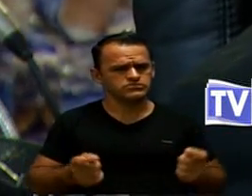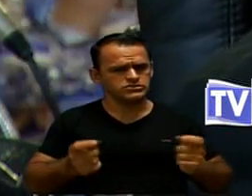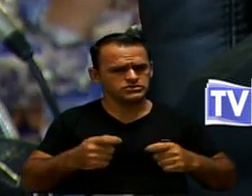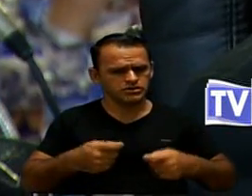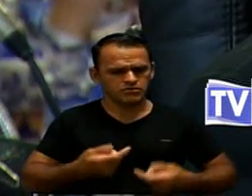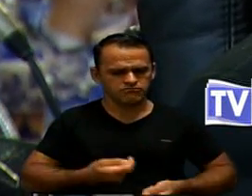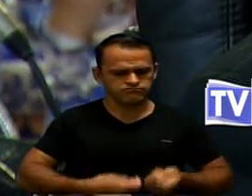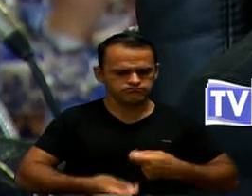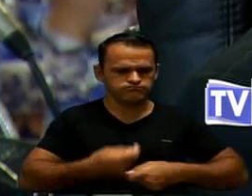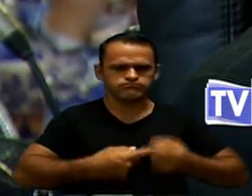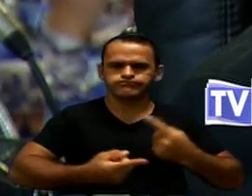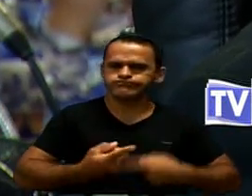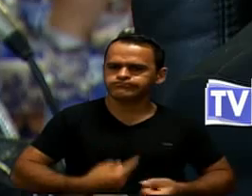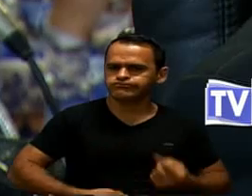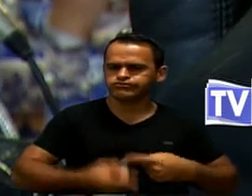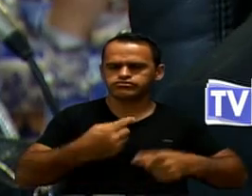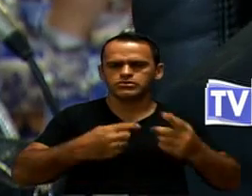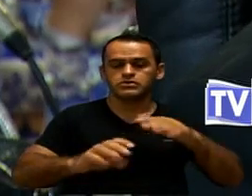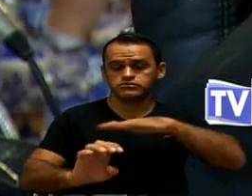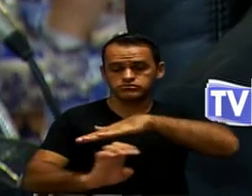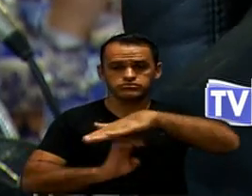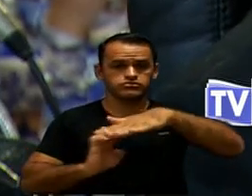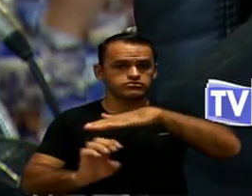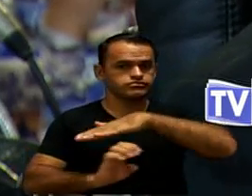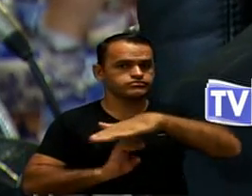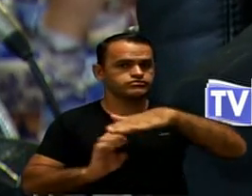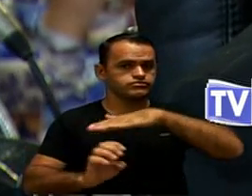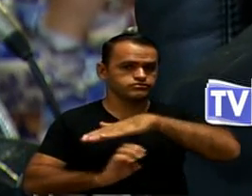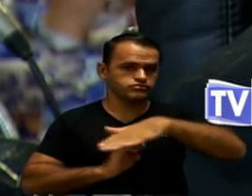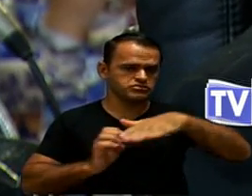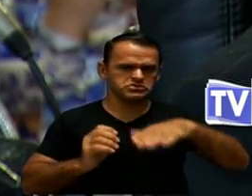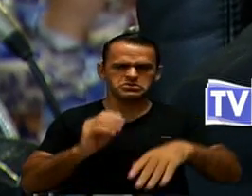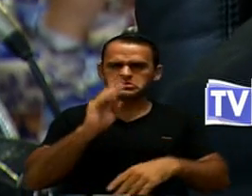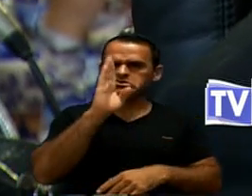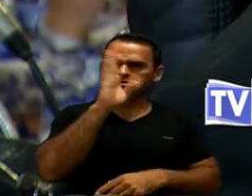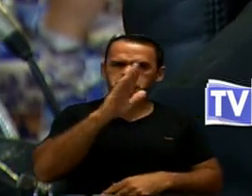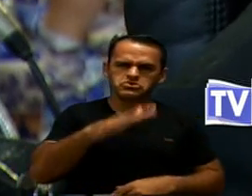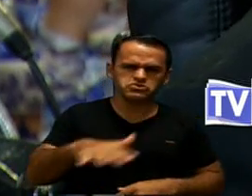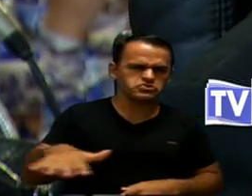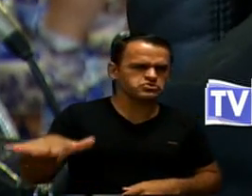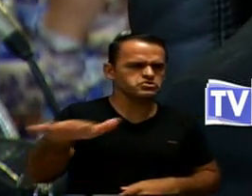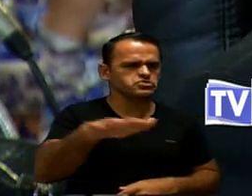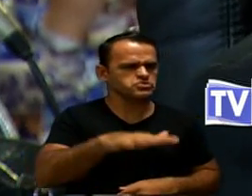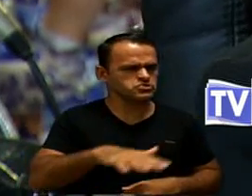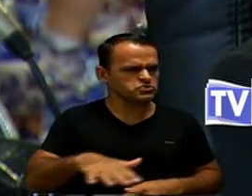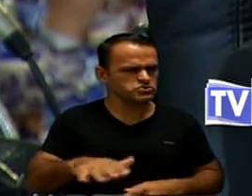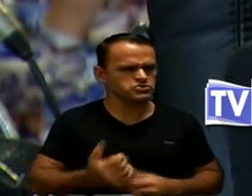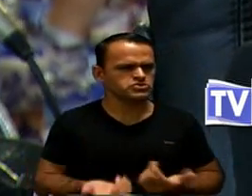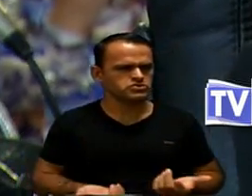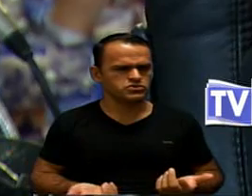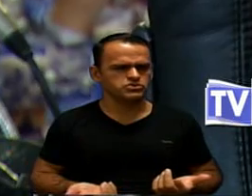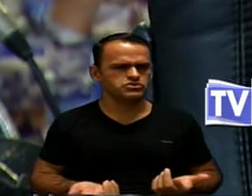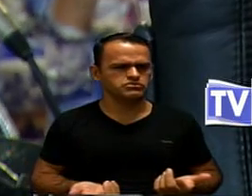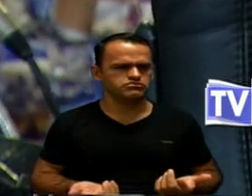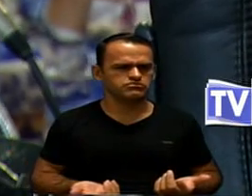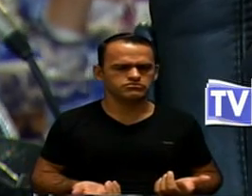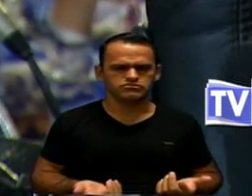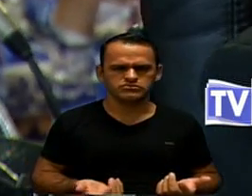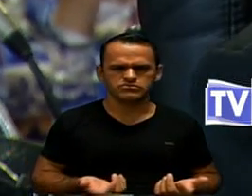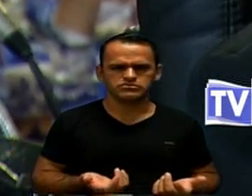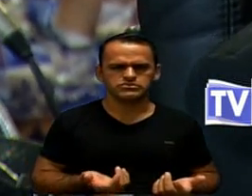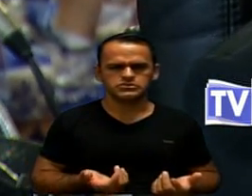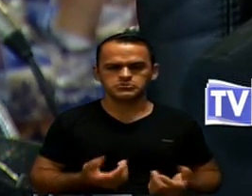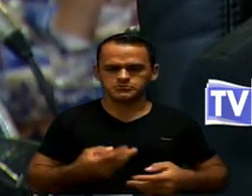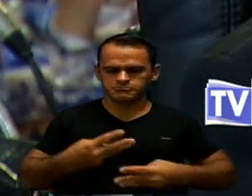para as empresas que têm um cartel violentíssimo em nível de Brasil. Quanto menos que fizer, mais